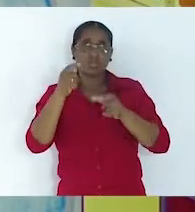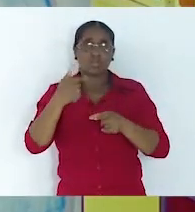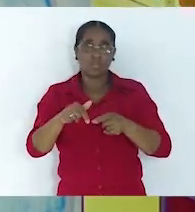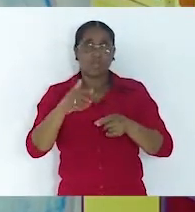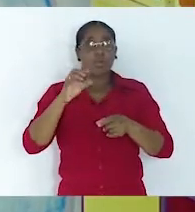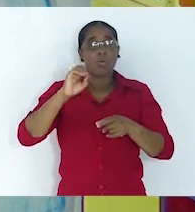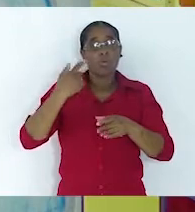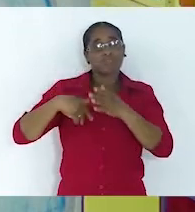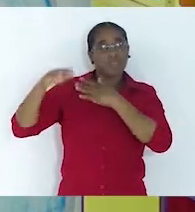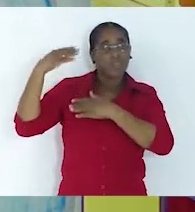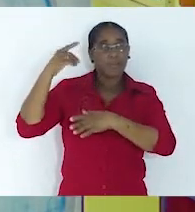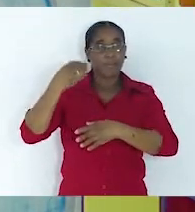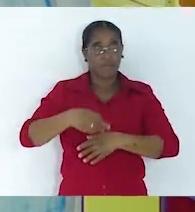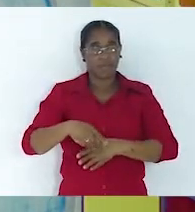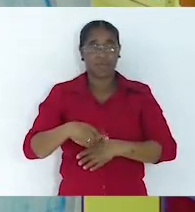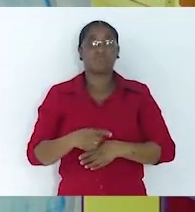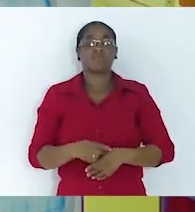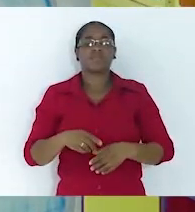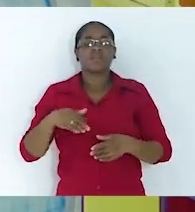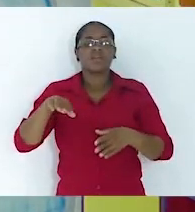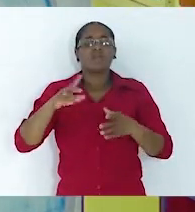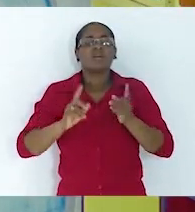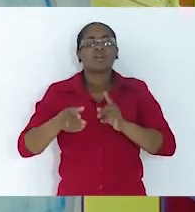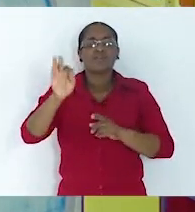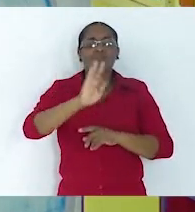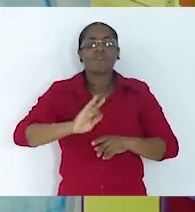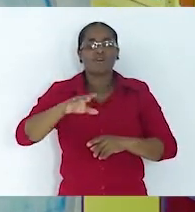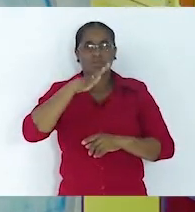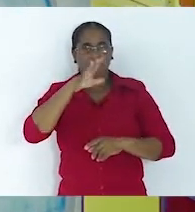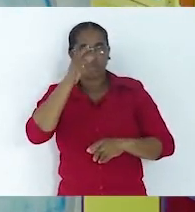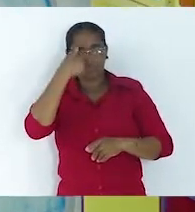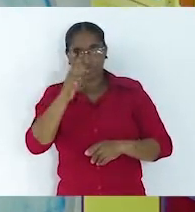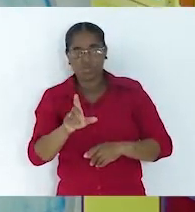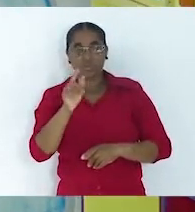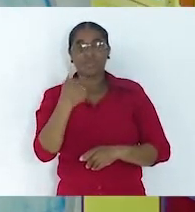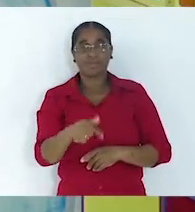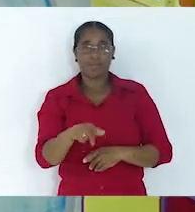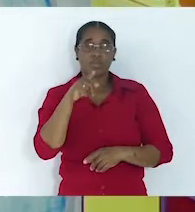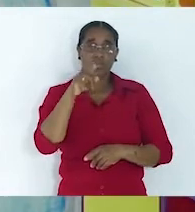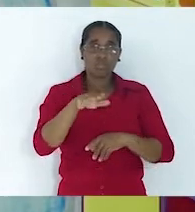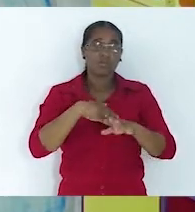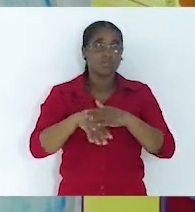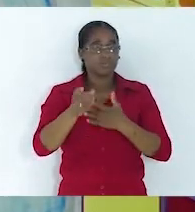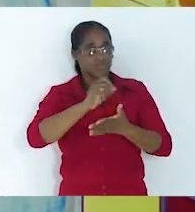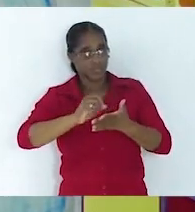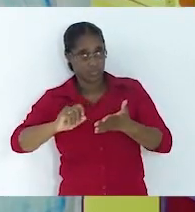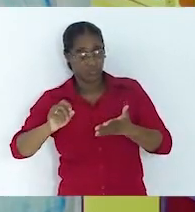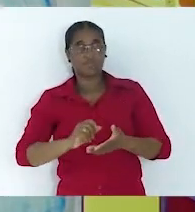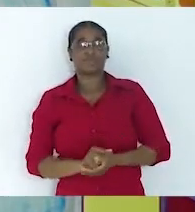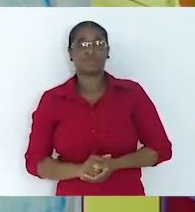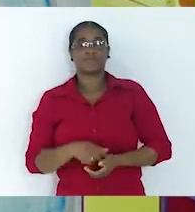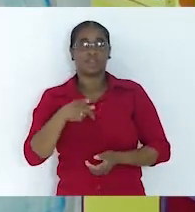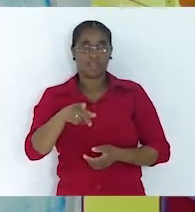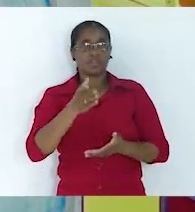teve, que formas de falar a pessoa tem, e tu vais fazendo essa caracterização. Ainda